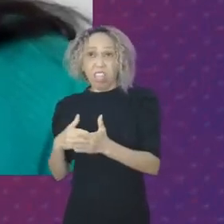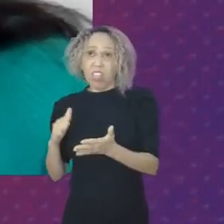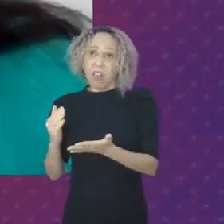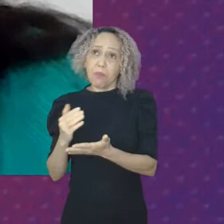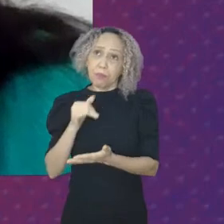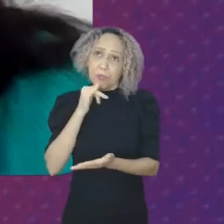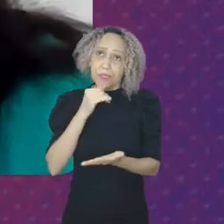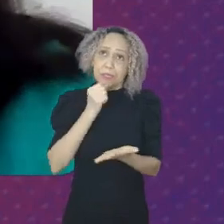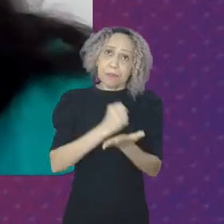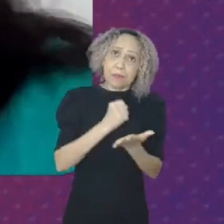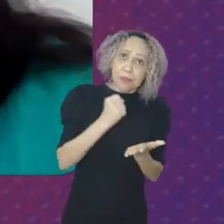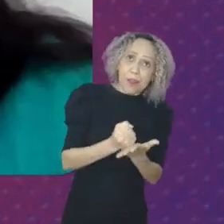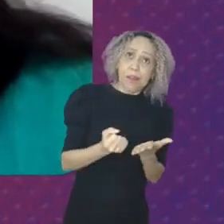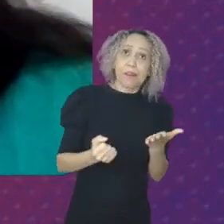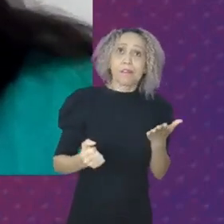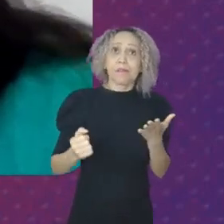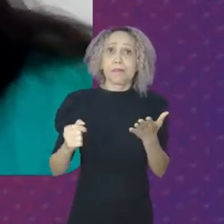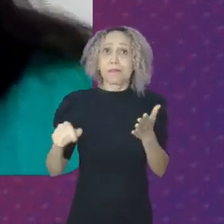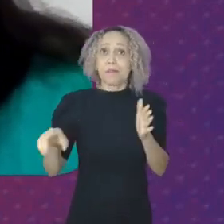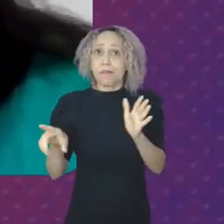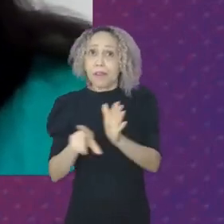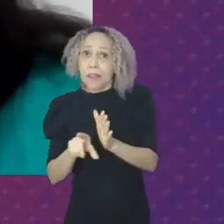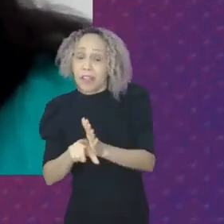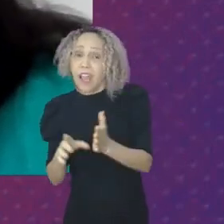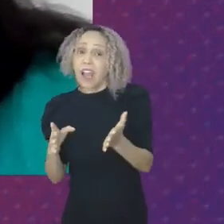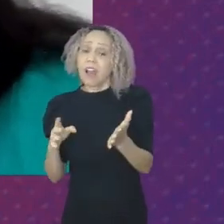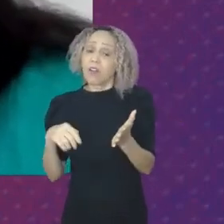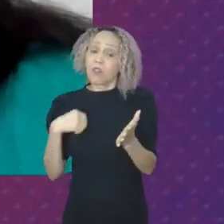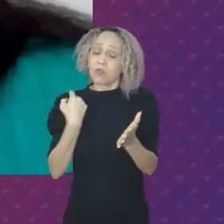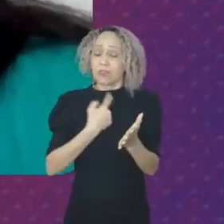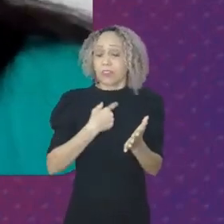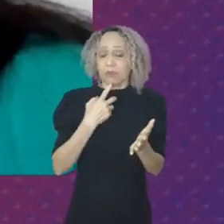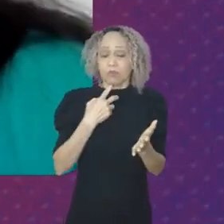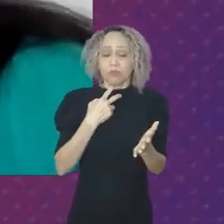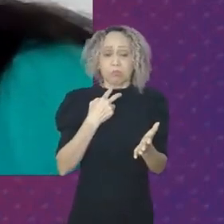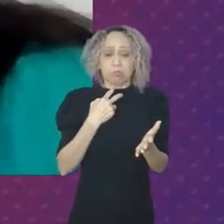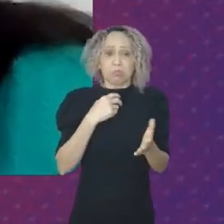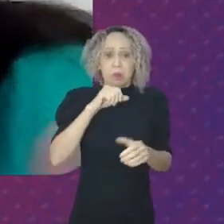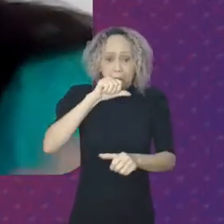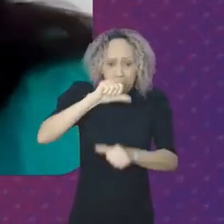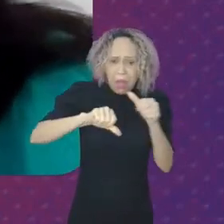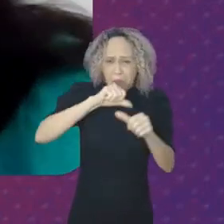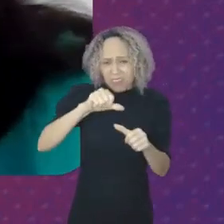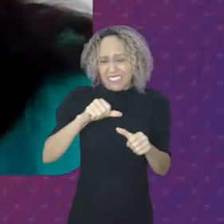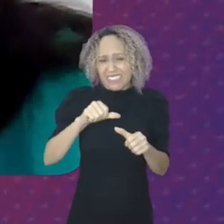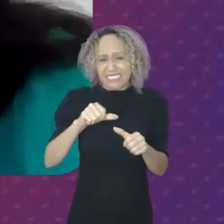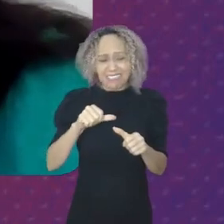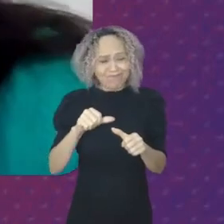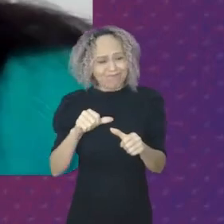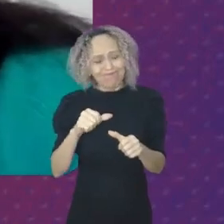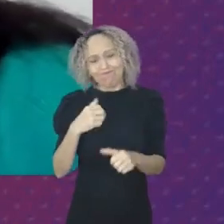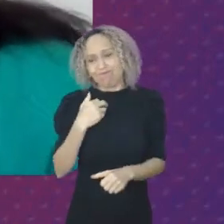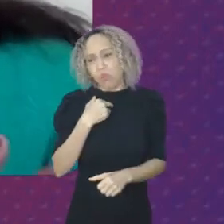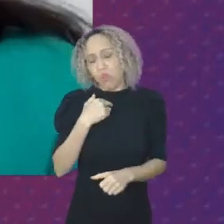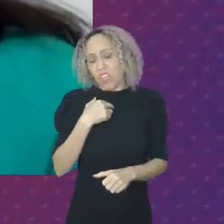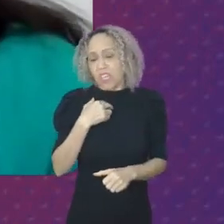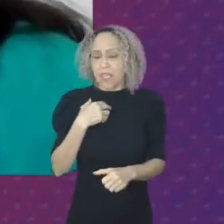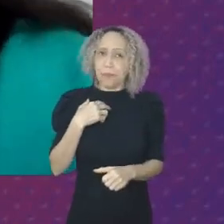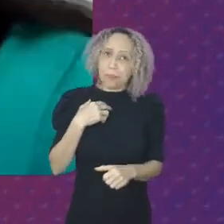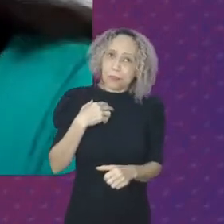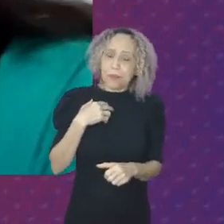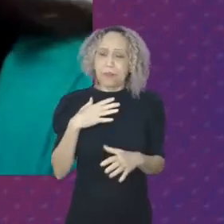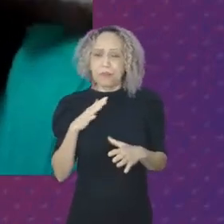contratuais, travas legais, né? Que nós não podemos alterar muito, mas a contratada tem se colocado extremamente à disposição